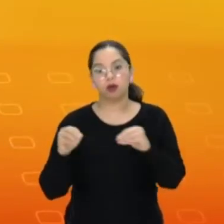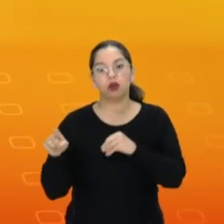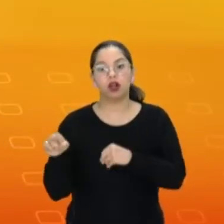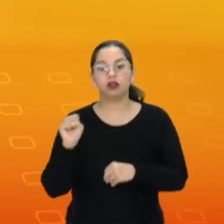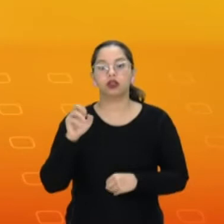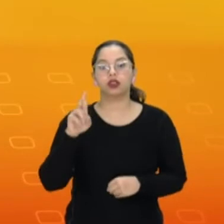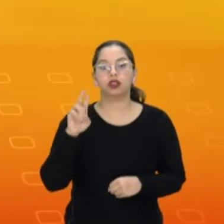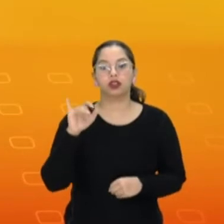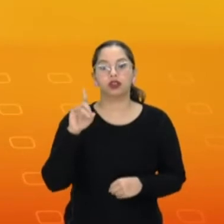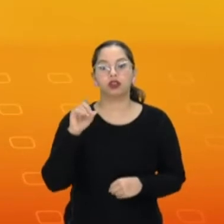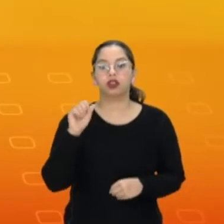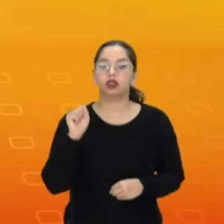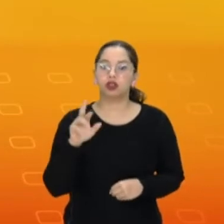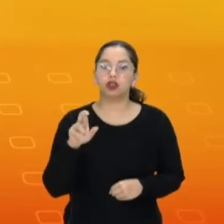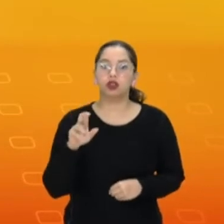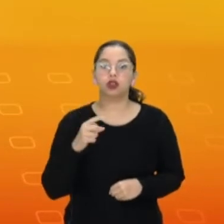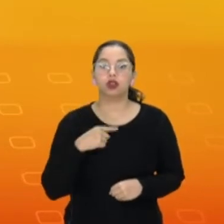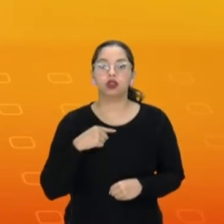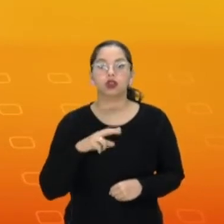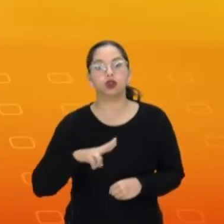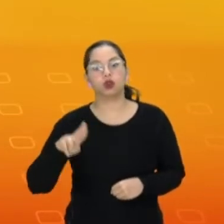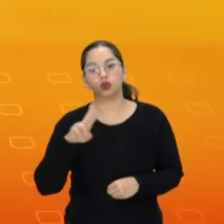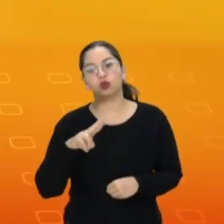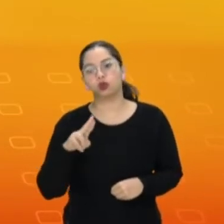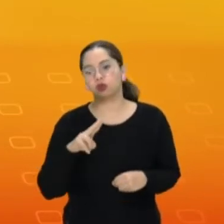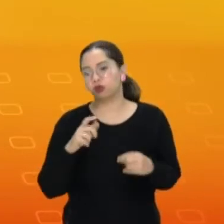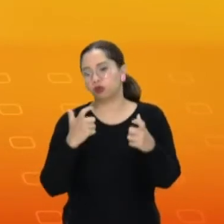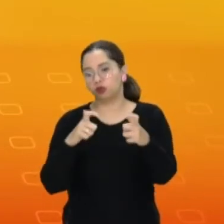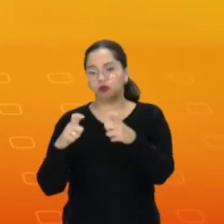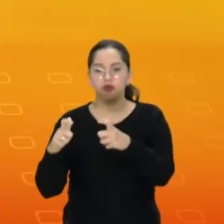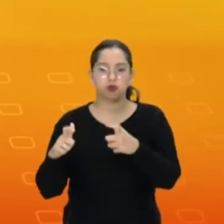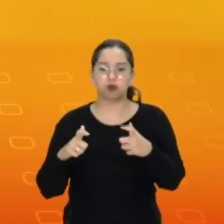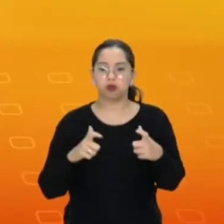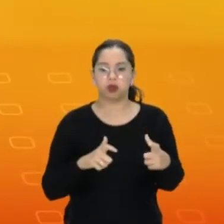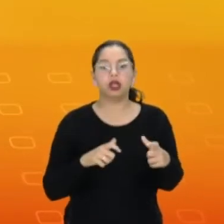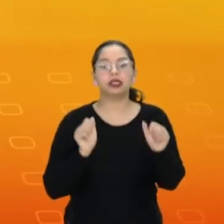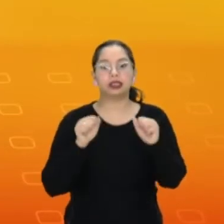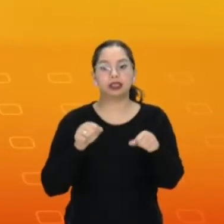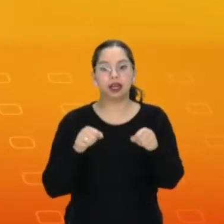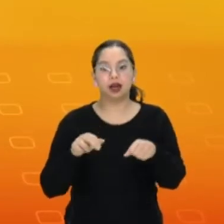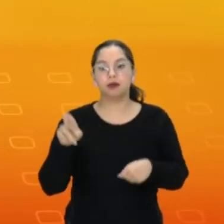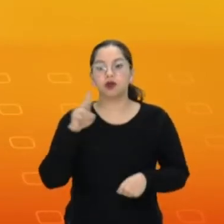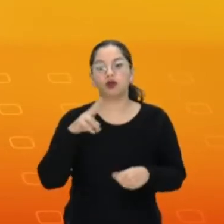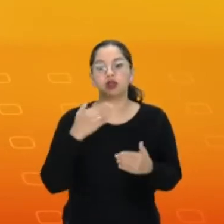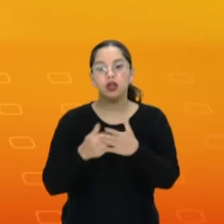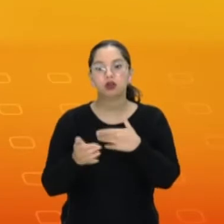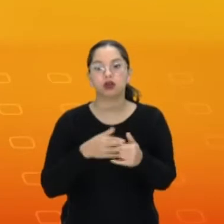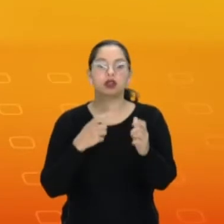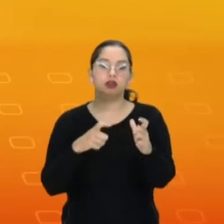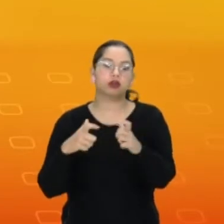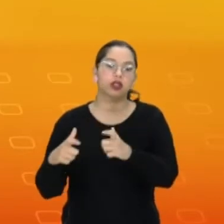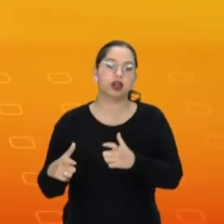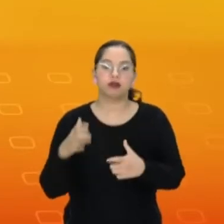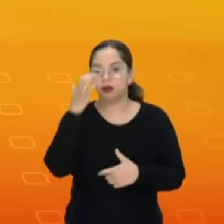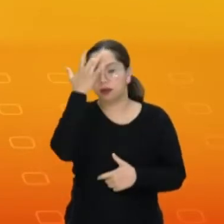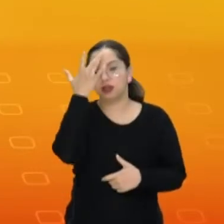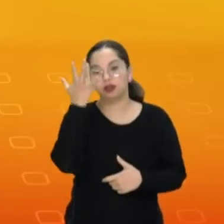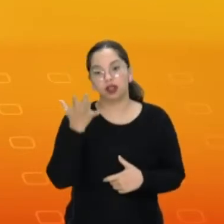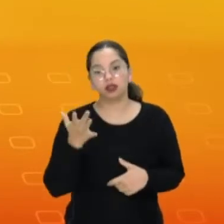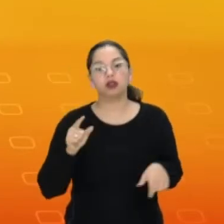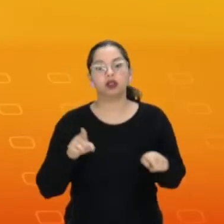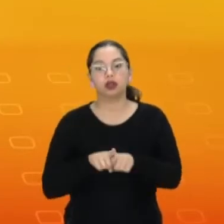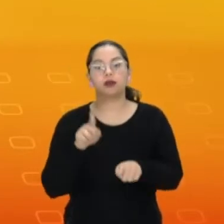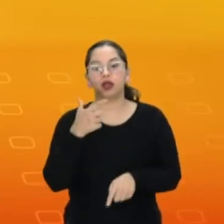usar o caso cima de contêineres né uma quantidade de escalar isso uma certa facilidade plataformas de